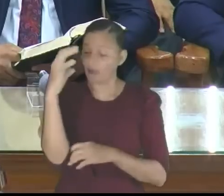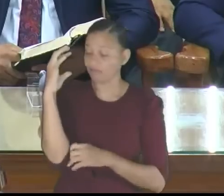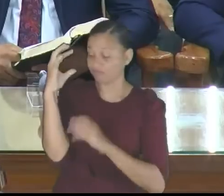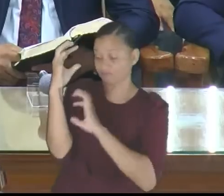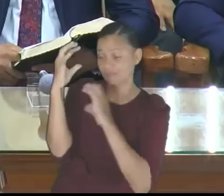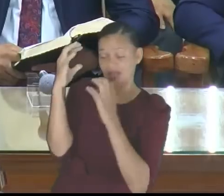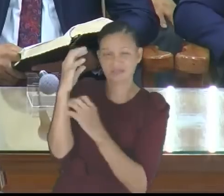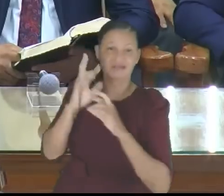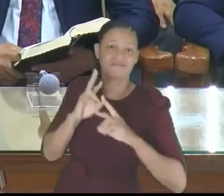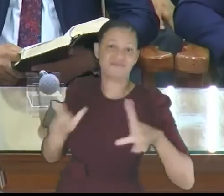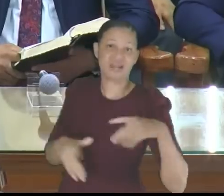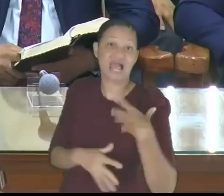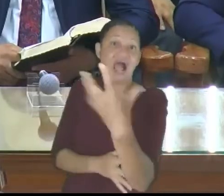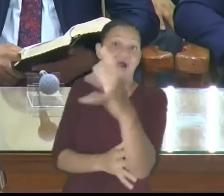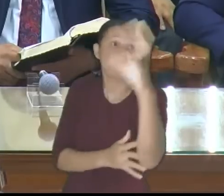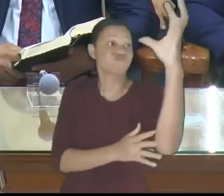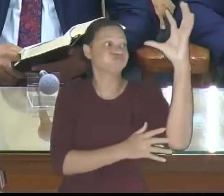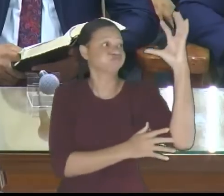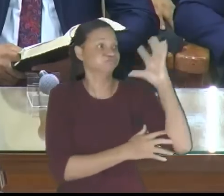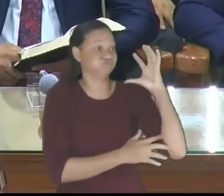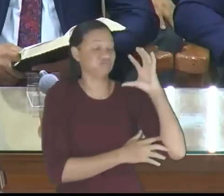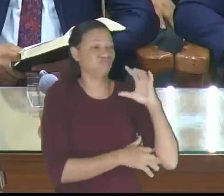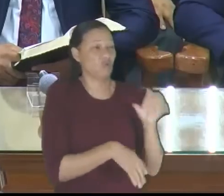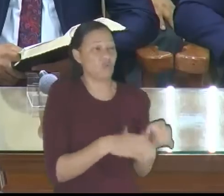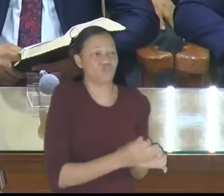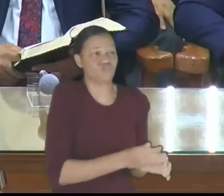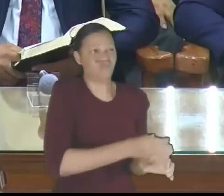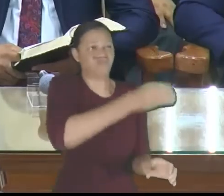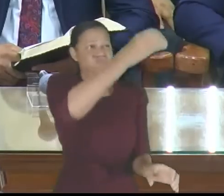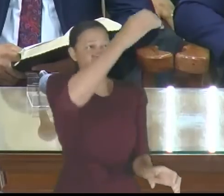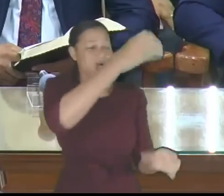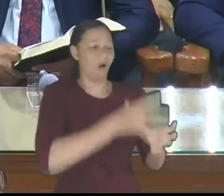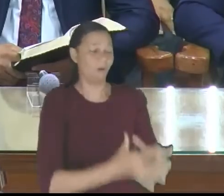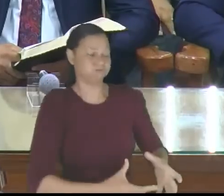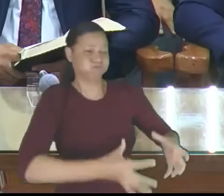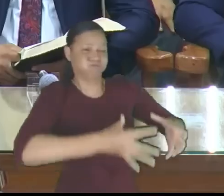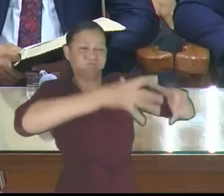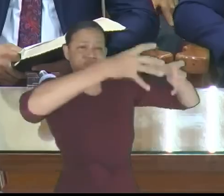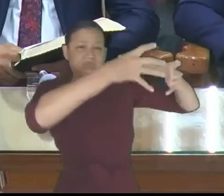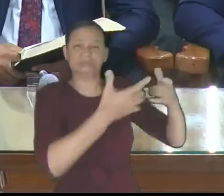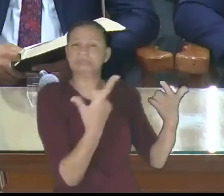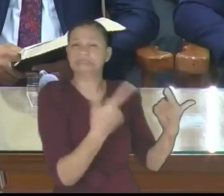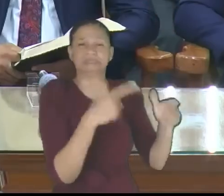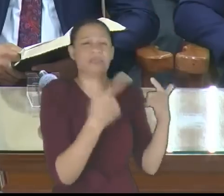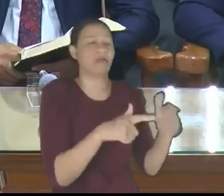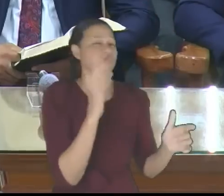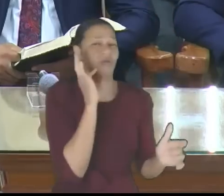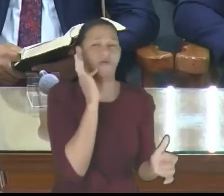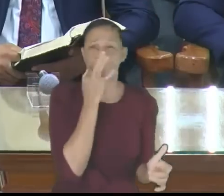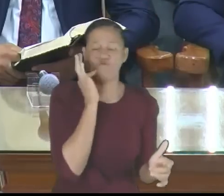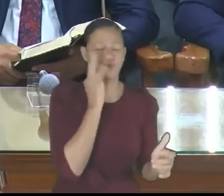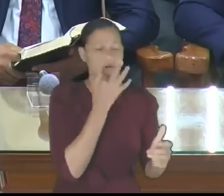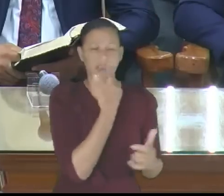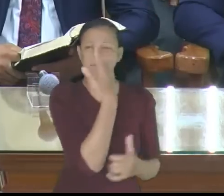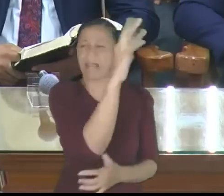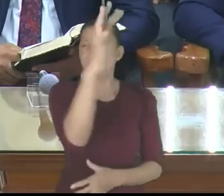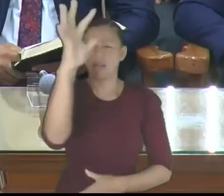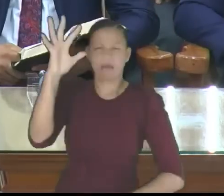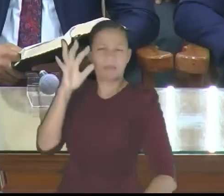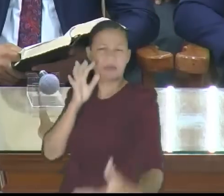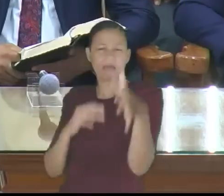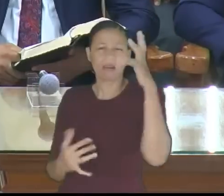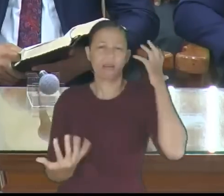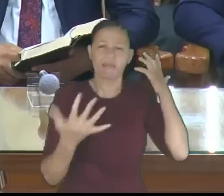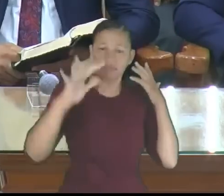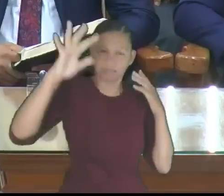no bosque. O bosque é lugar de árvores brutais, de árvores infrutíferas. A floresta é lugar de outras